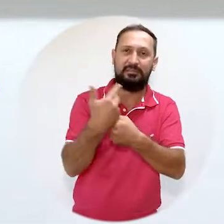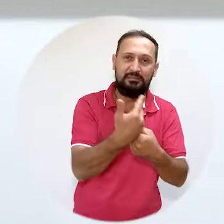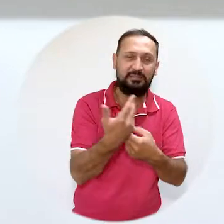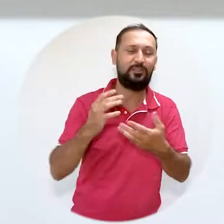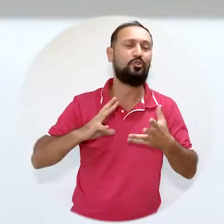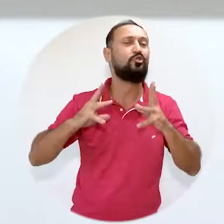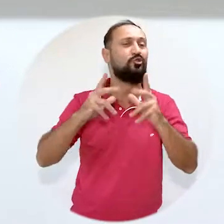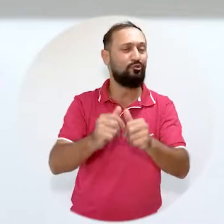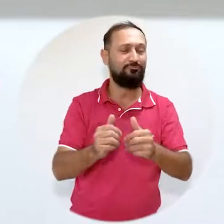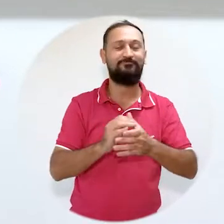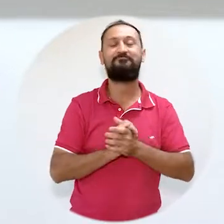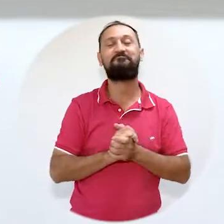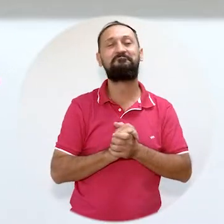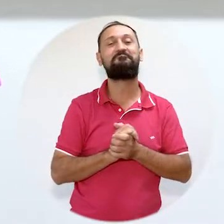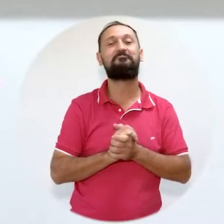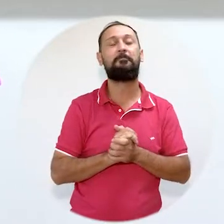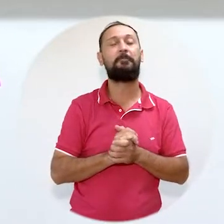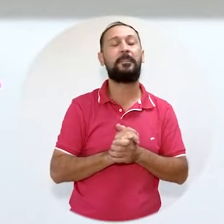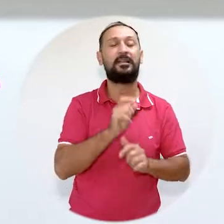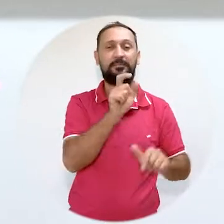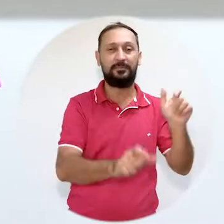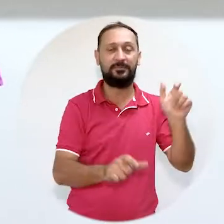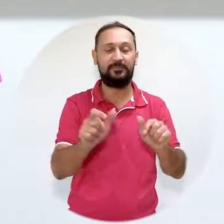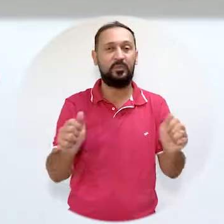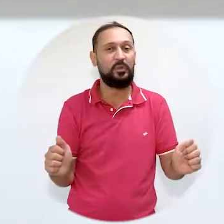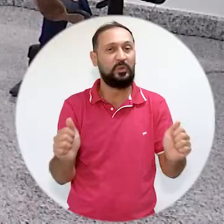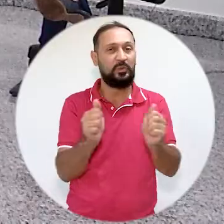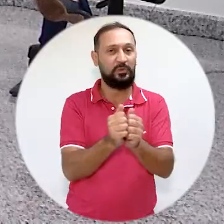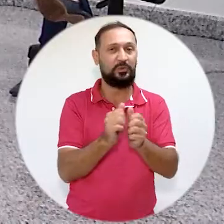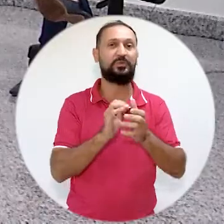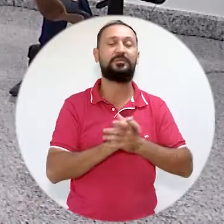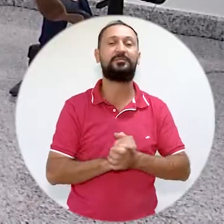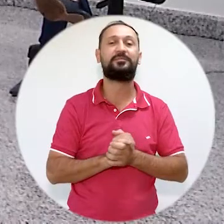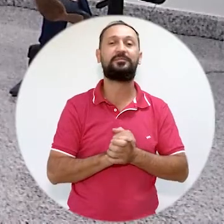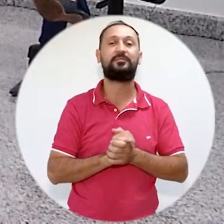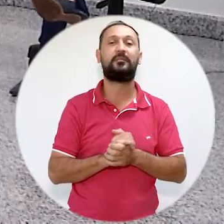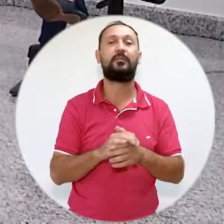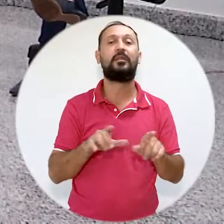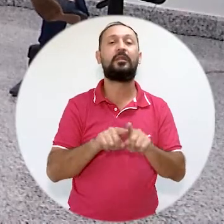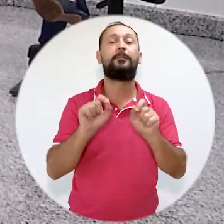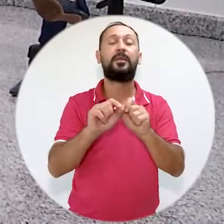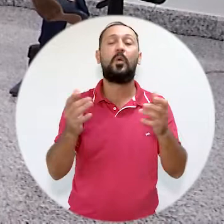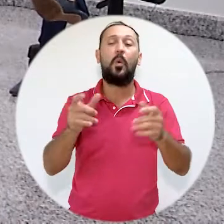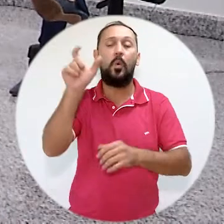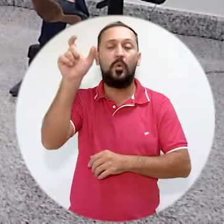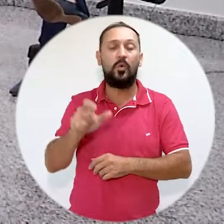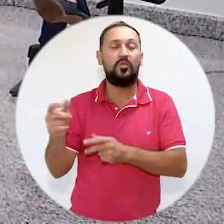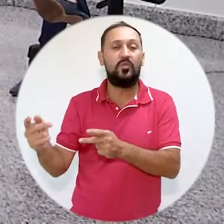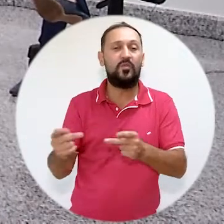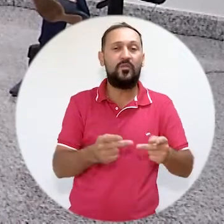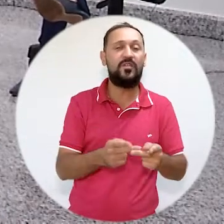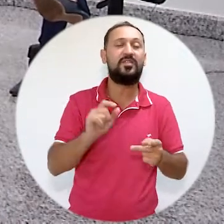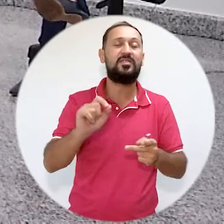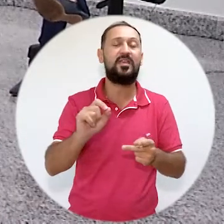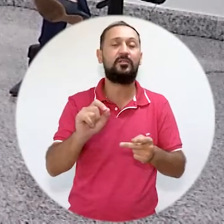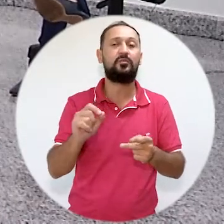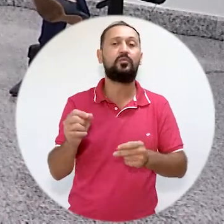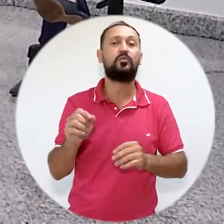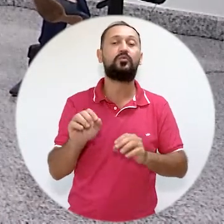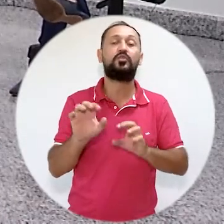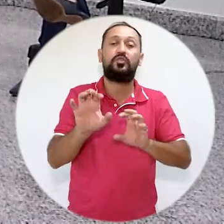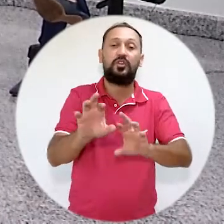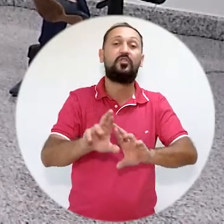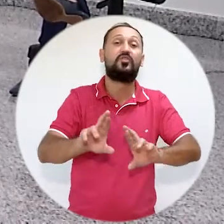enfim. Tem muita gente envolvida. E também a nossa convidada hoje para estrear esse novo formato, esse